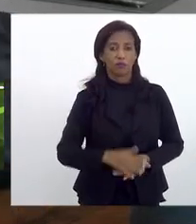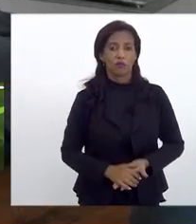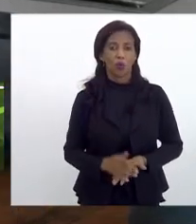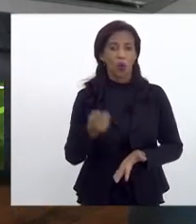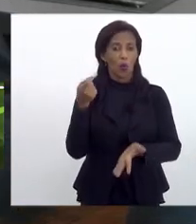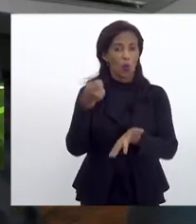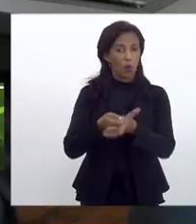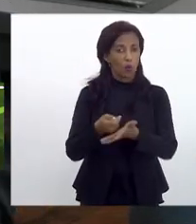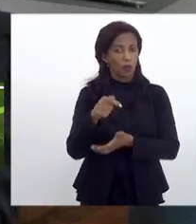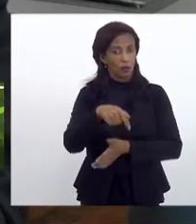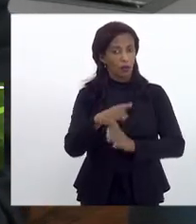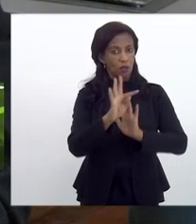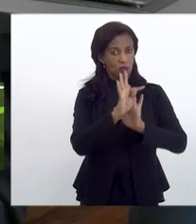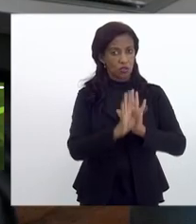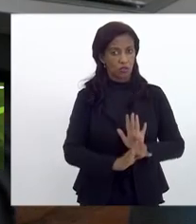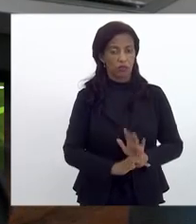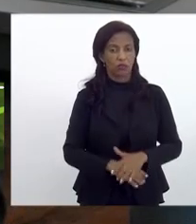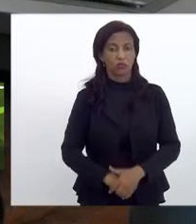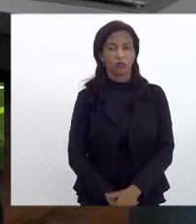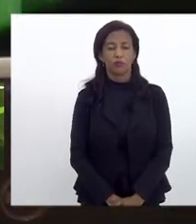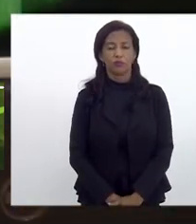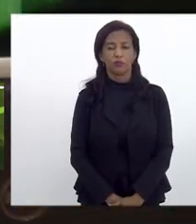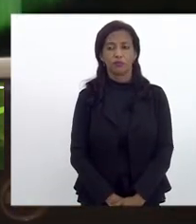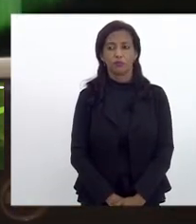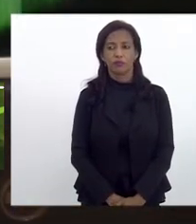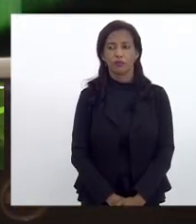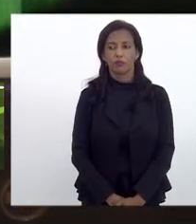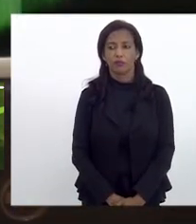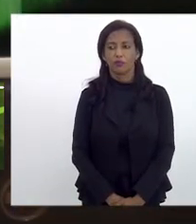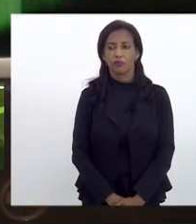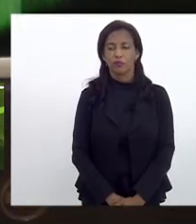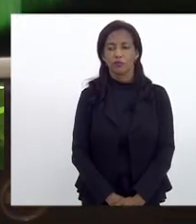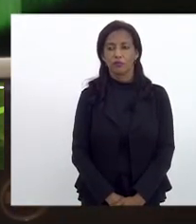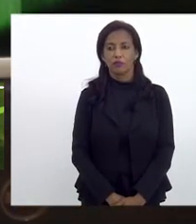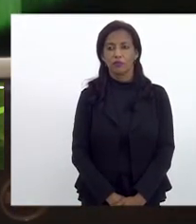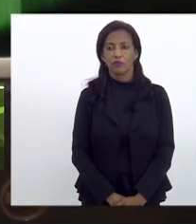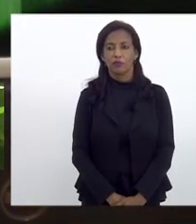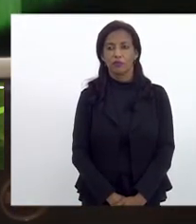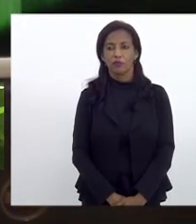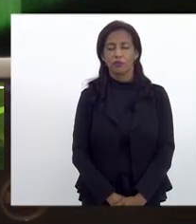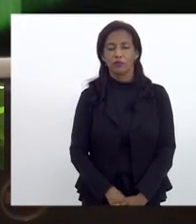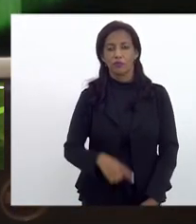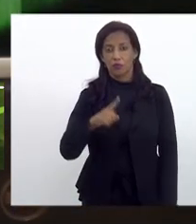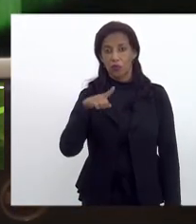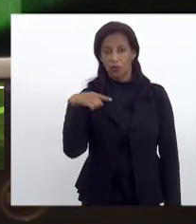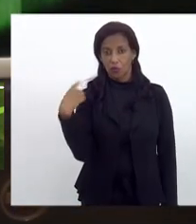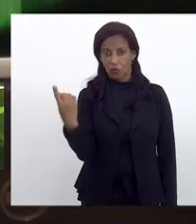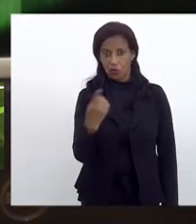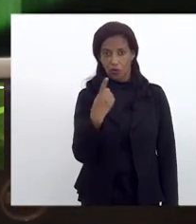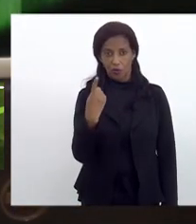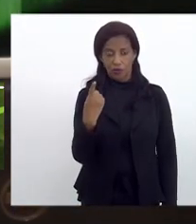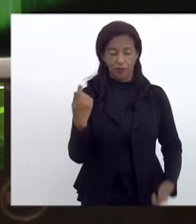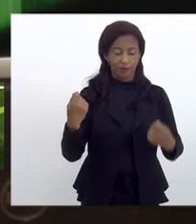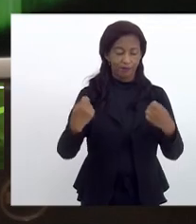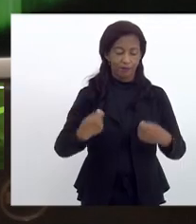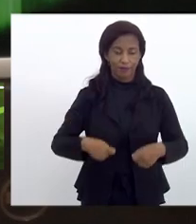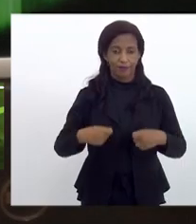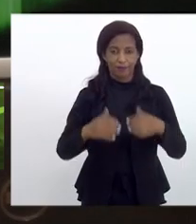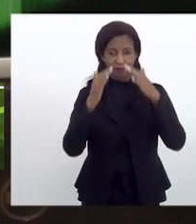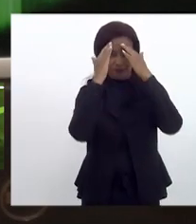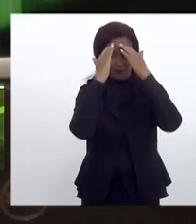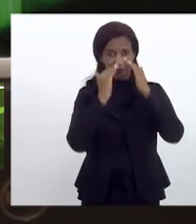obrigatoriedade É nesses termos Olha só Nós temos Que aderir ao regime E tem algumas regras